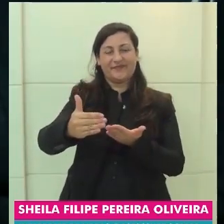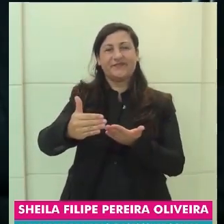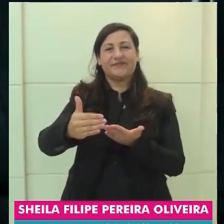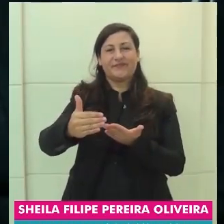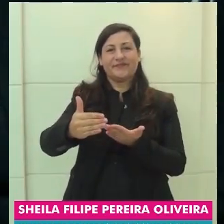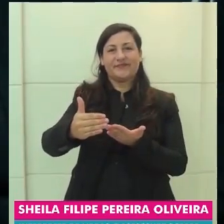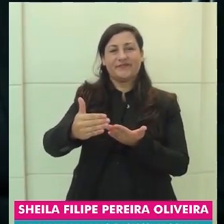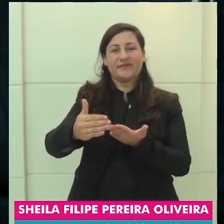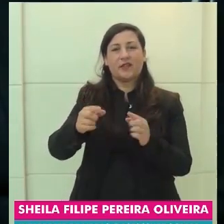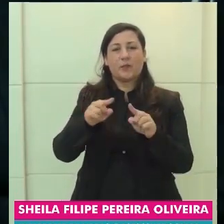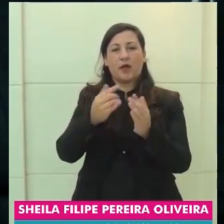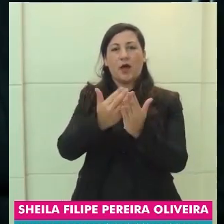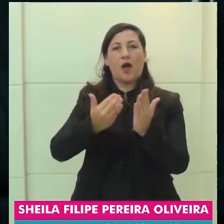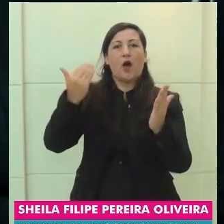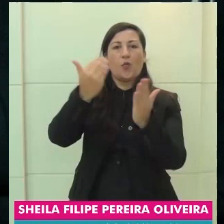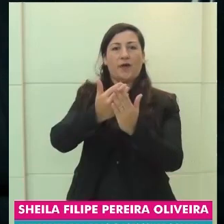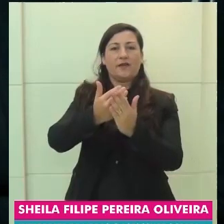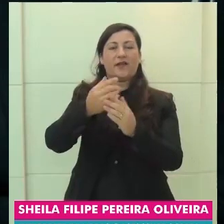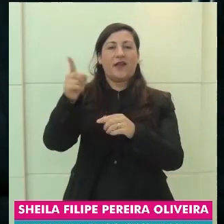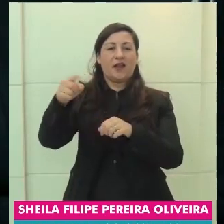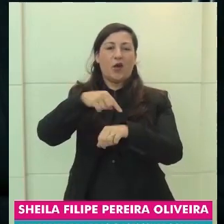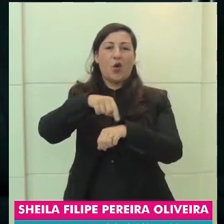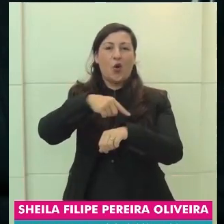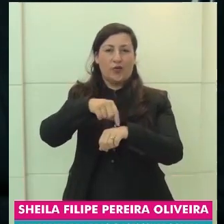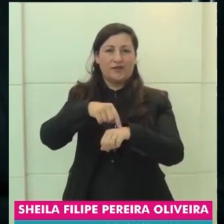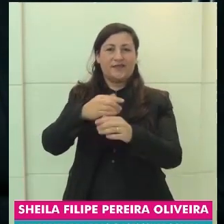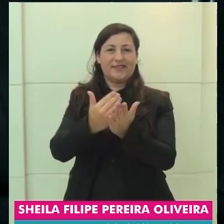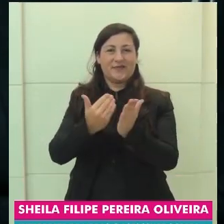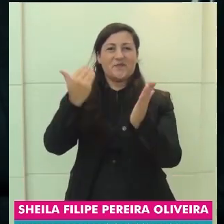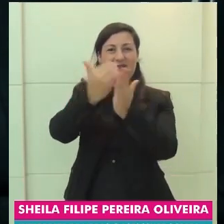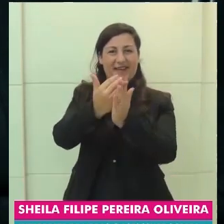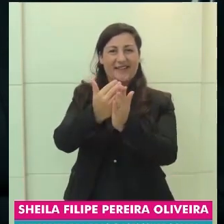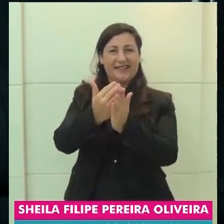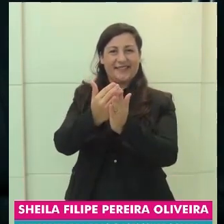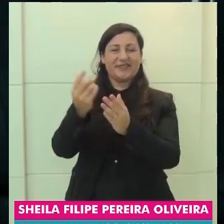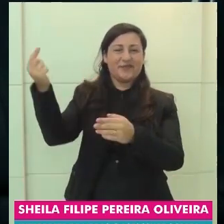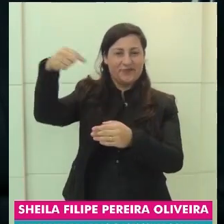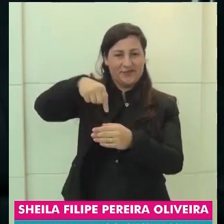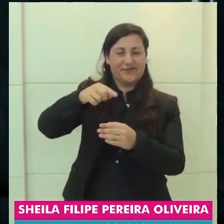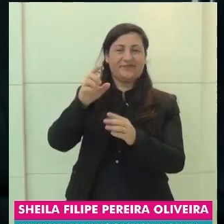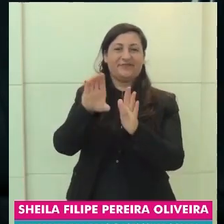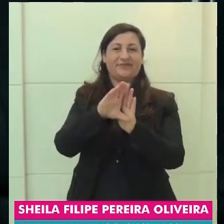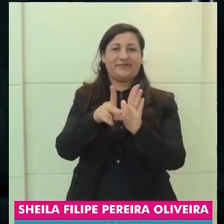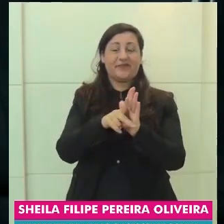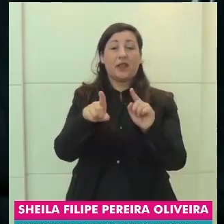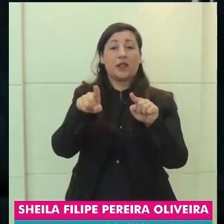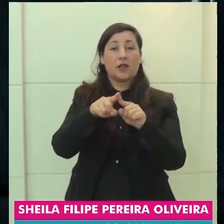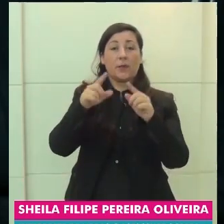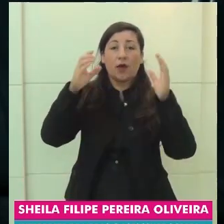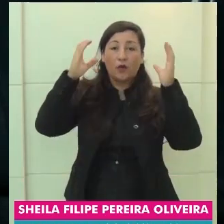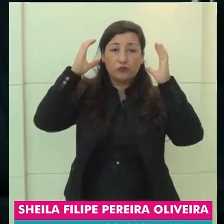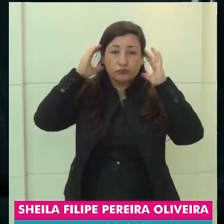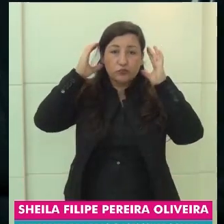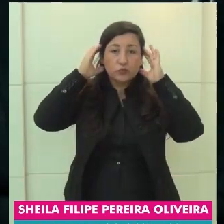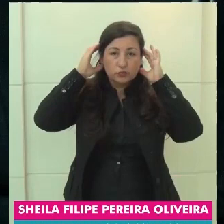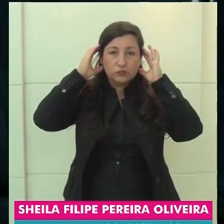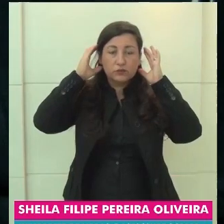aumentar a carga horária dela para poder atender a demanda. E nós temos também a audiometria.